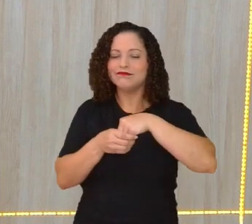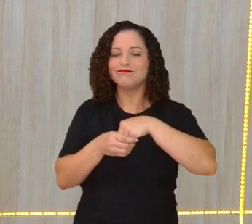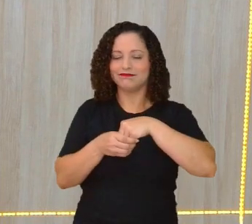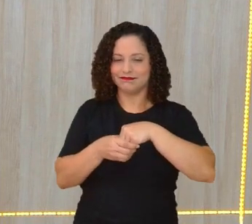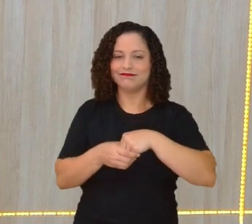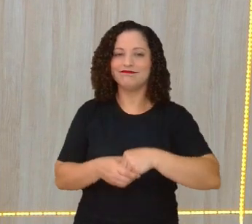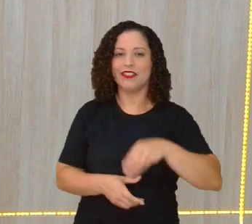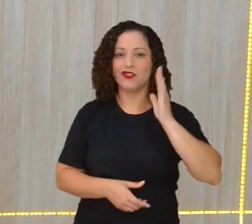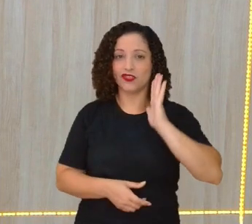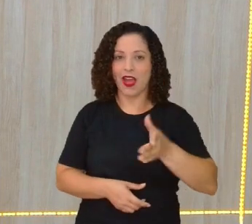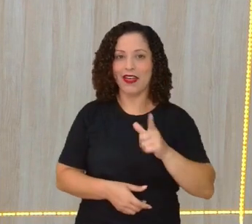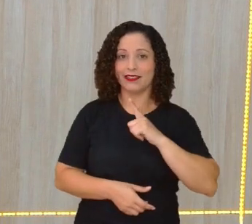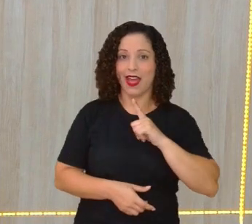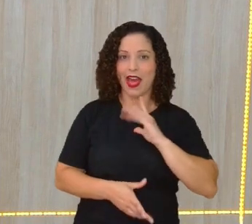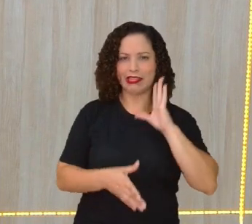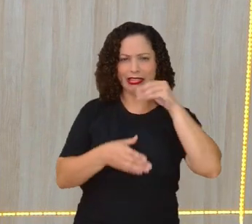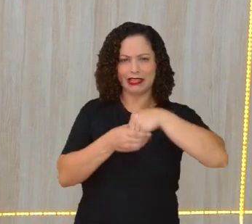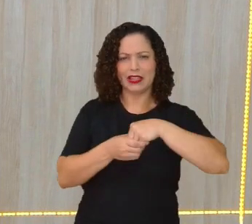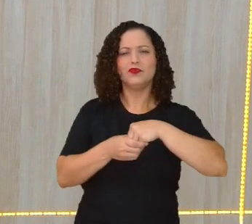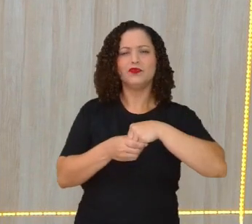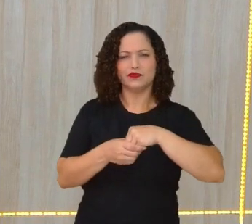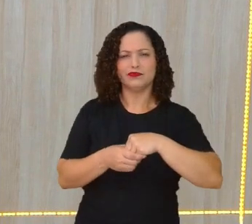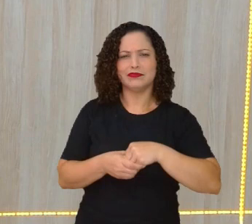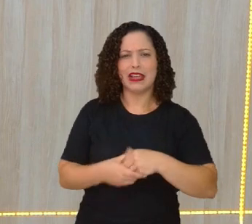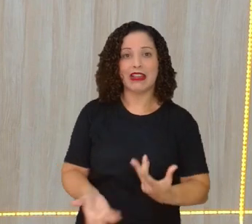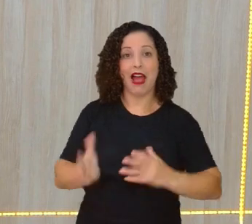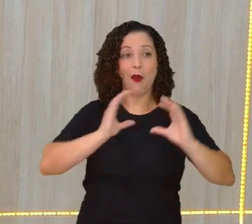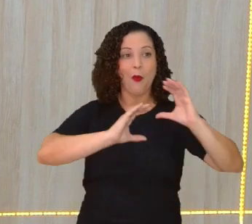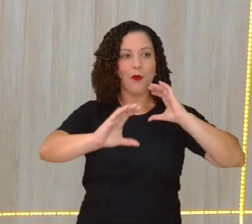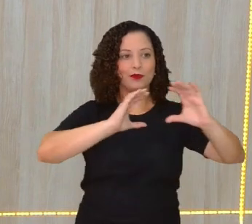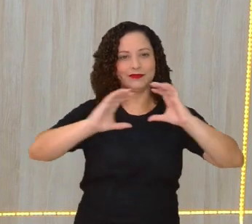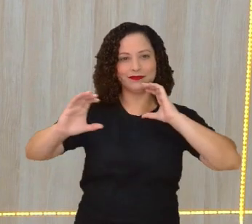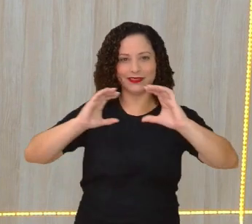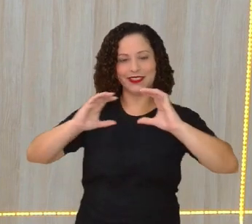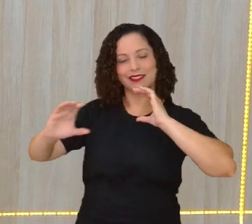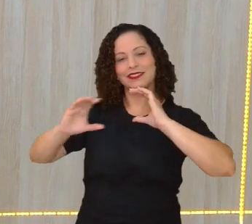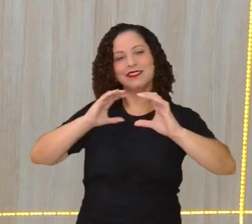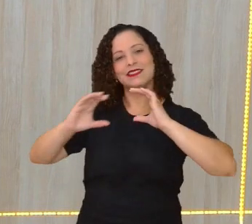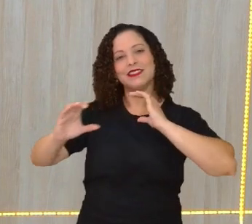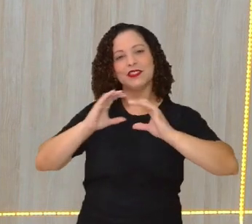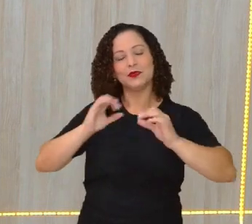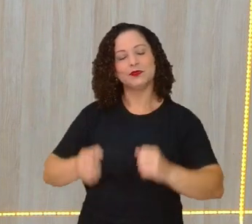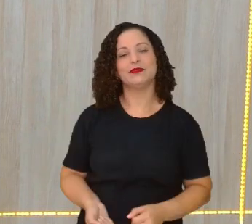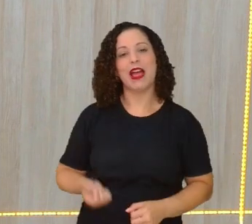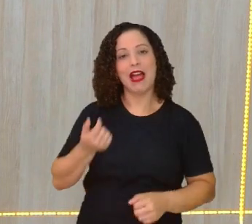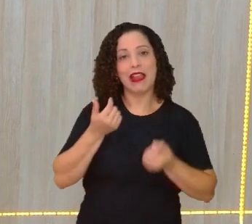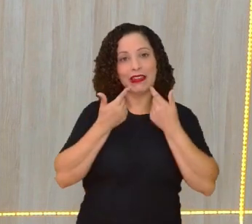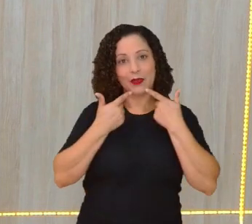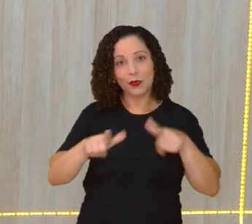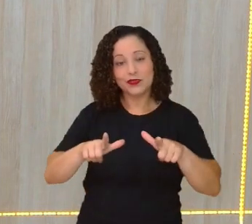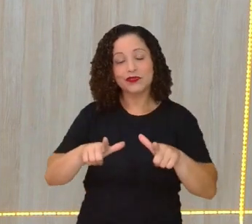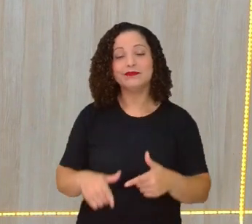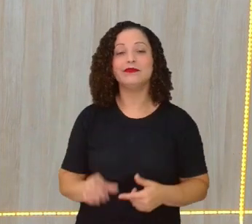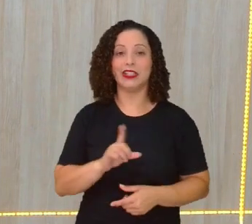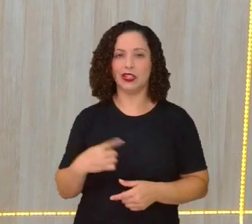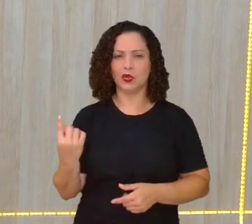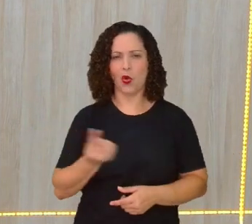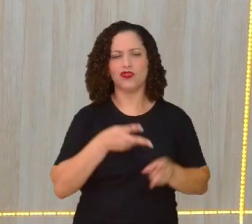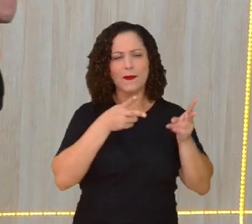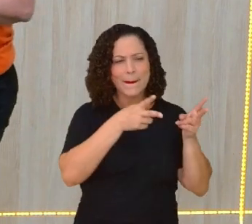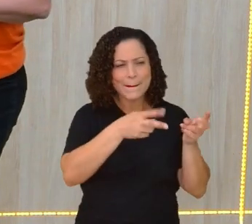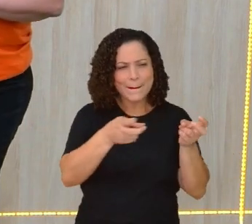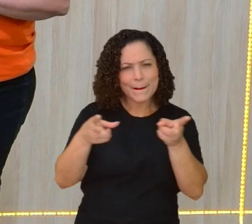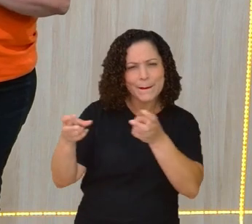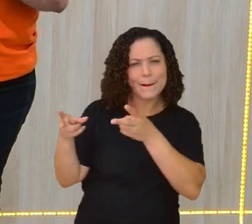está atuando o tempo todo, na nossa linguagem, e aí apenas identificamos, tá? Então, eu trouxe